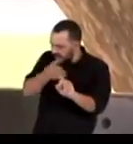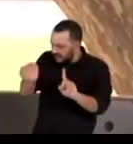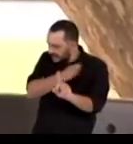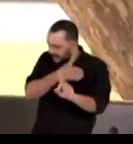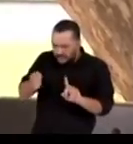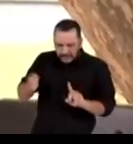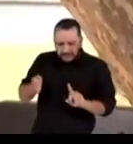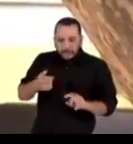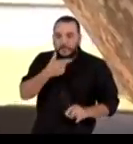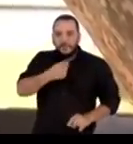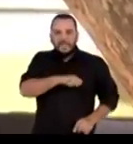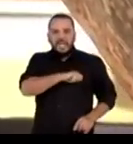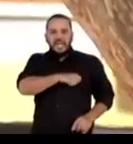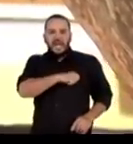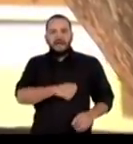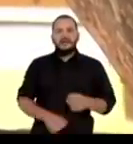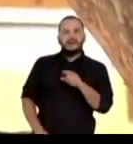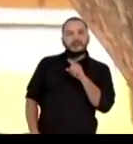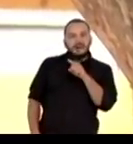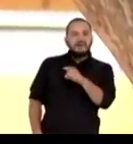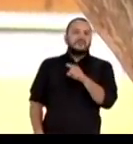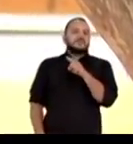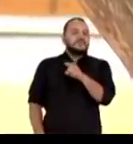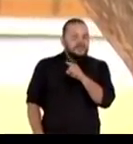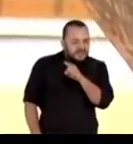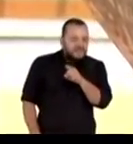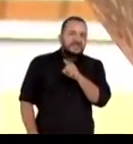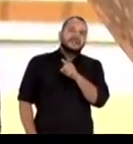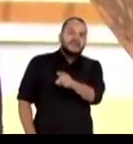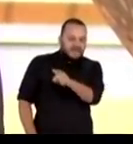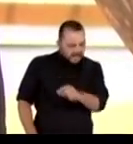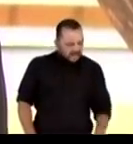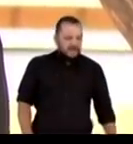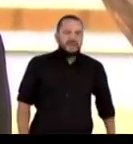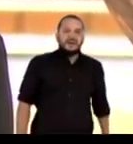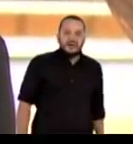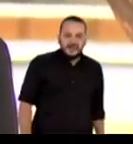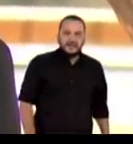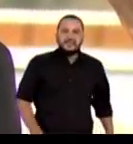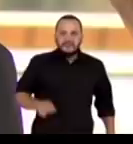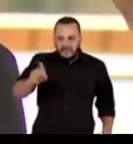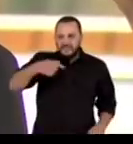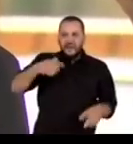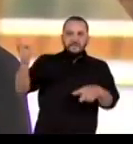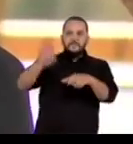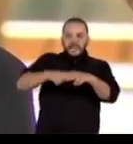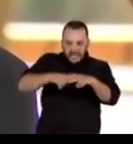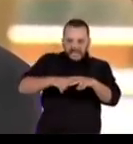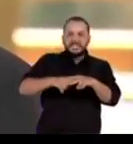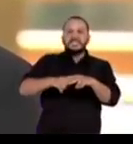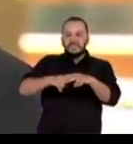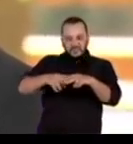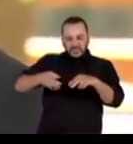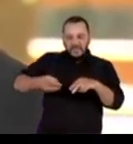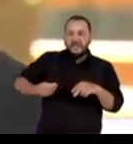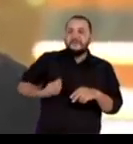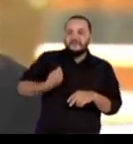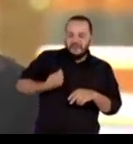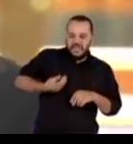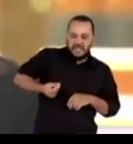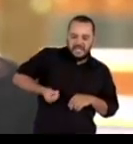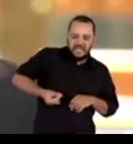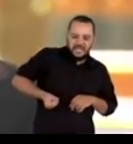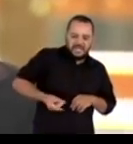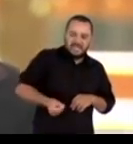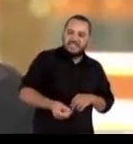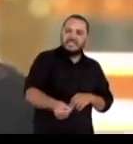O delegado olhando, falando pra você assim, ó, você vai pegar cadeia pra você, seu filho,